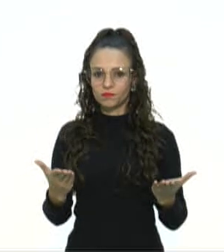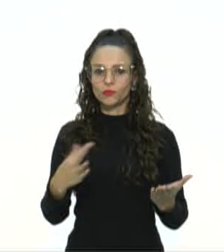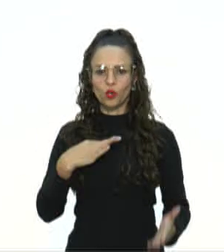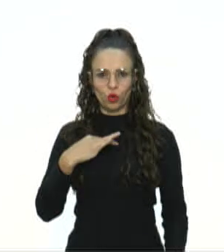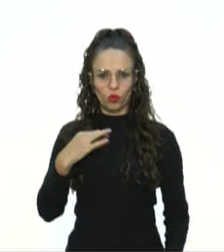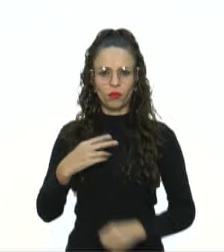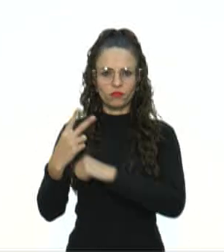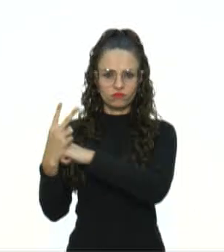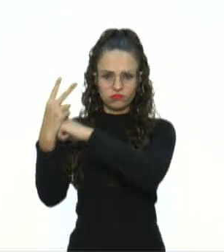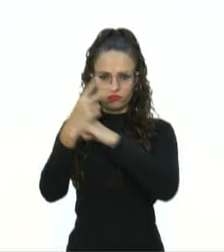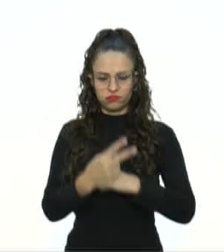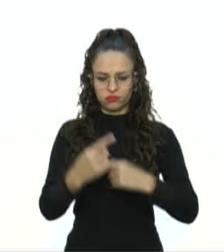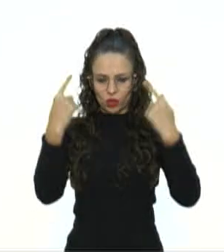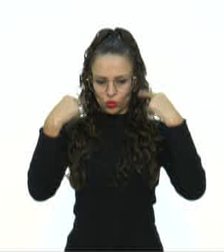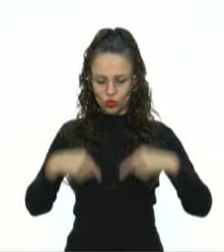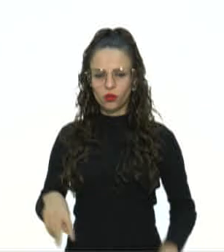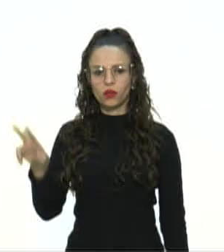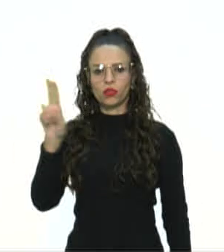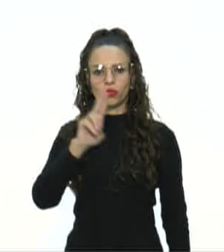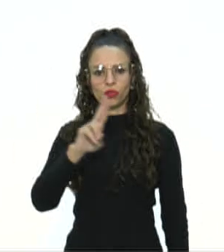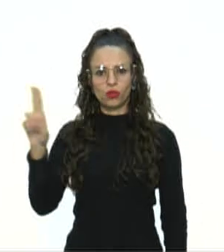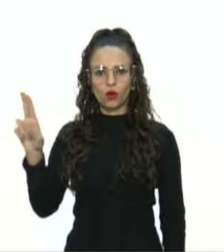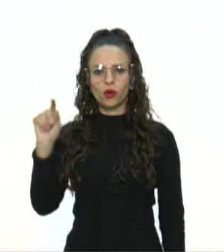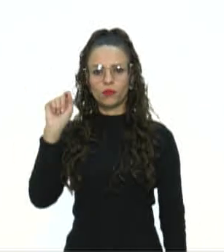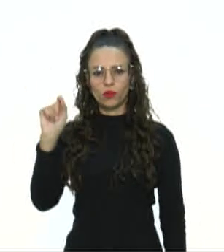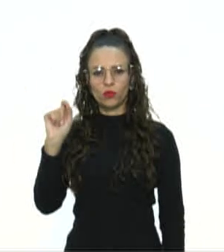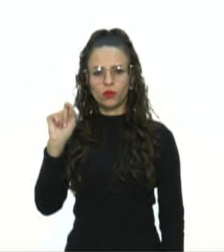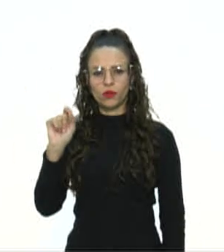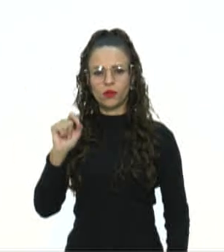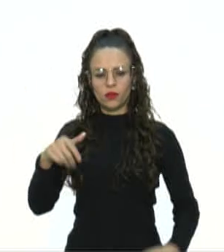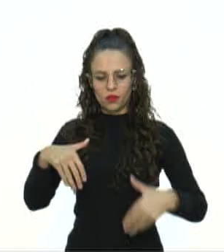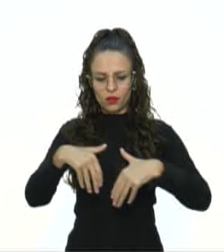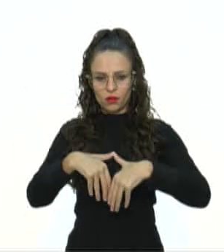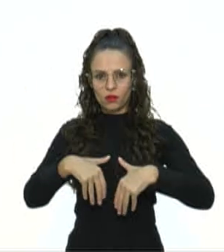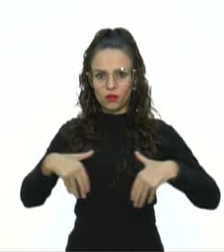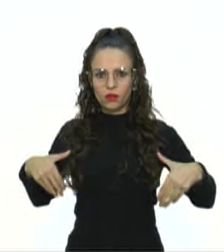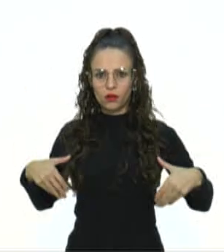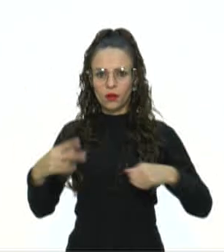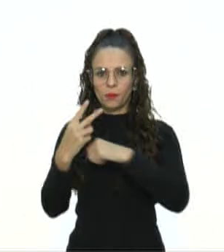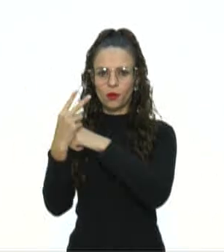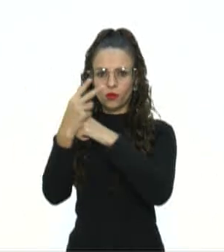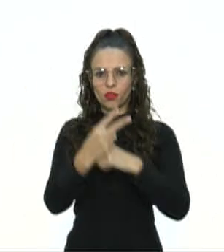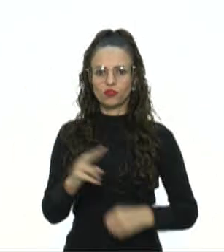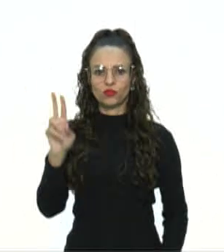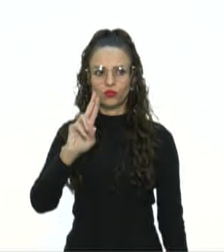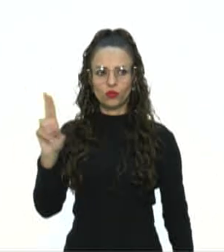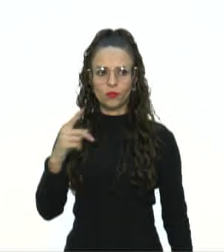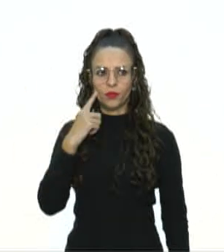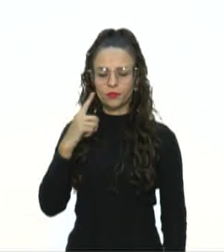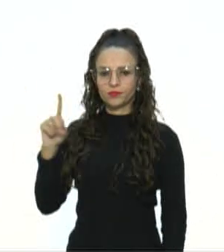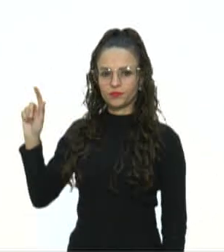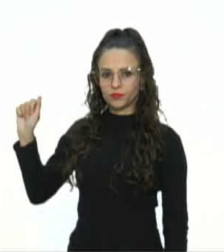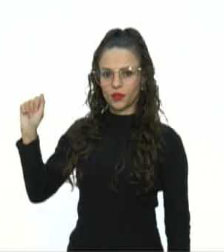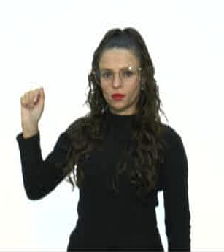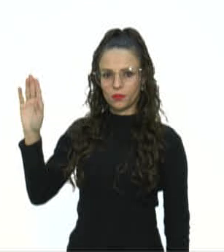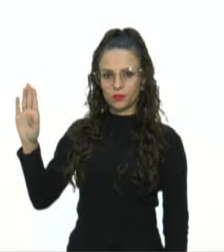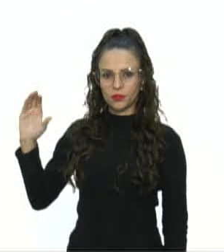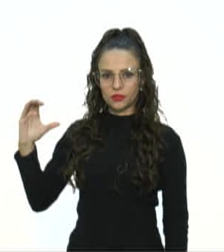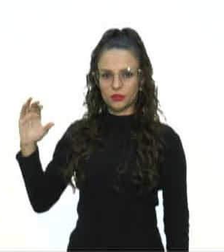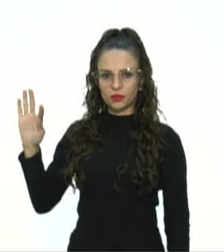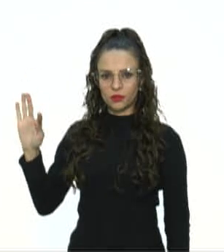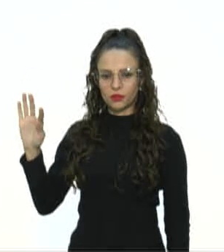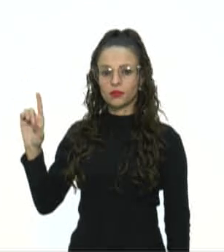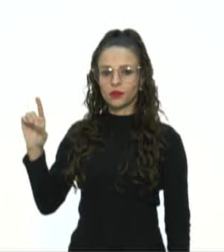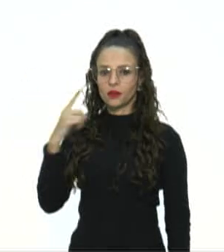armadura, qual o nome do equipamento que protege o tórax? Letra A, o cote. Letra B,